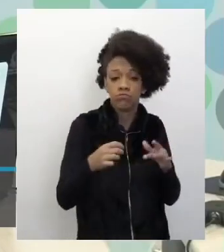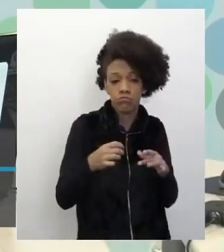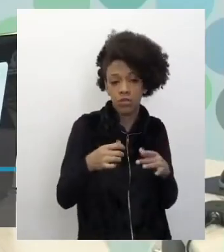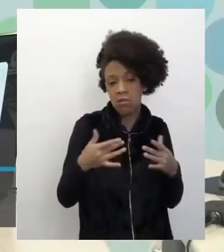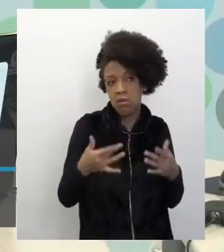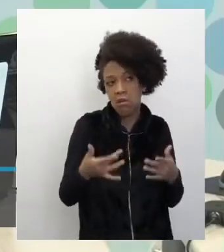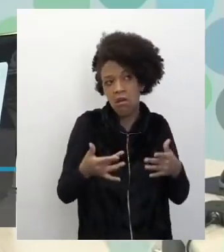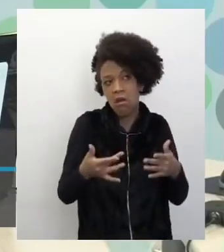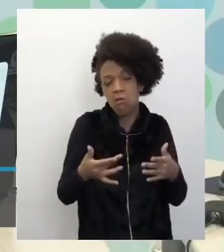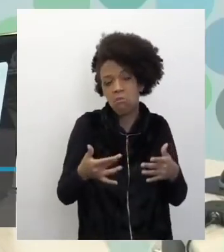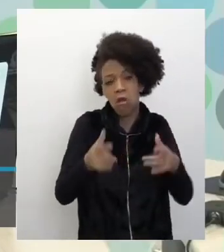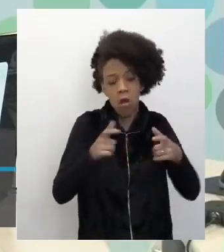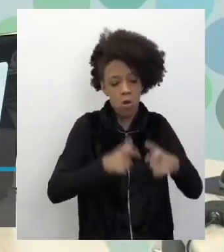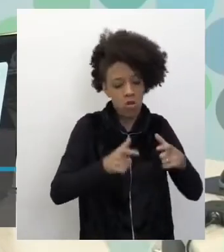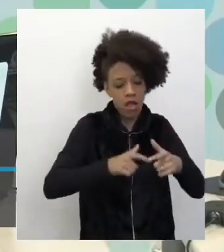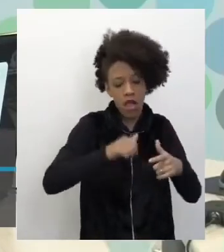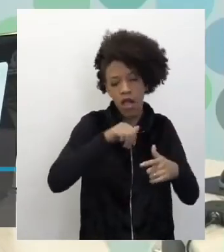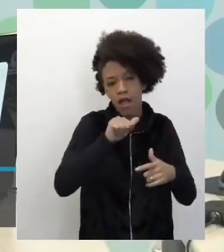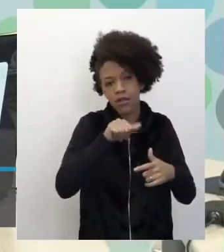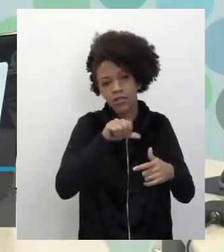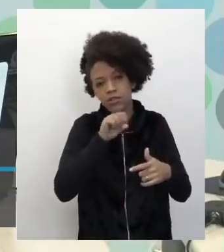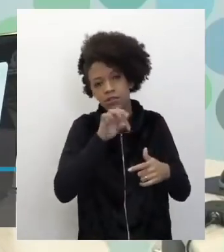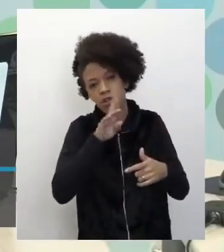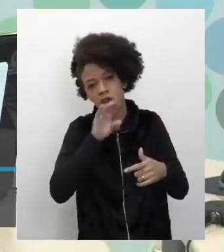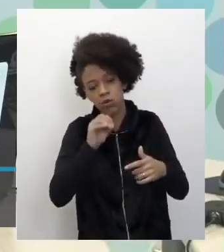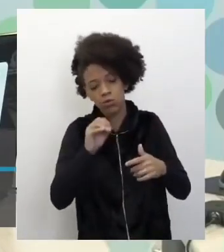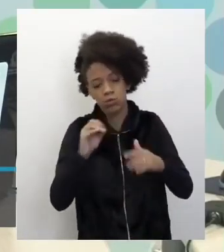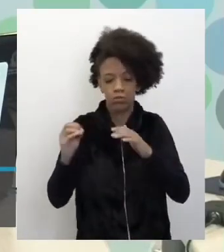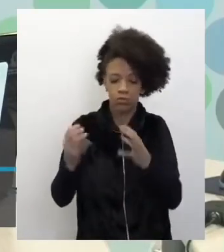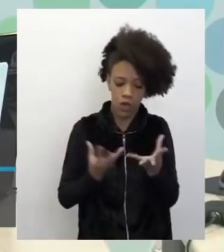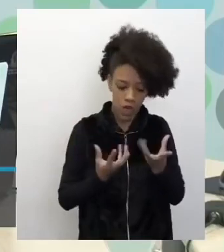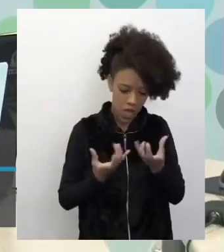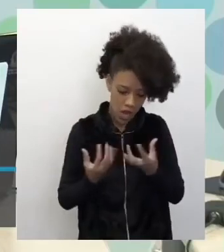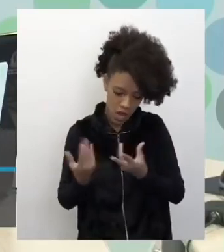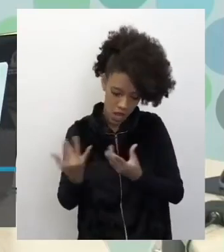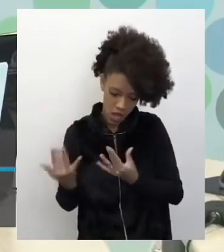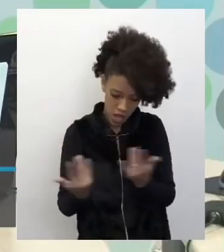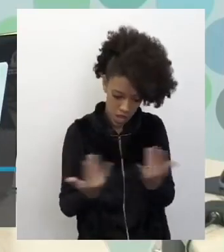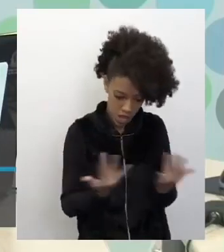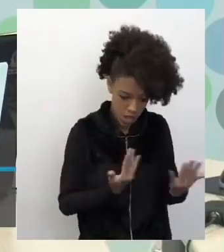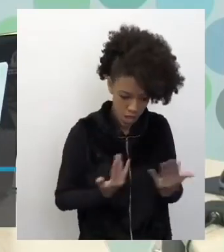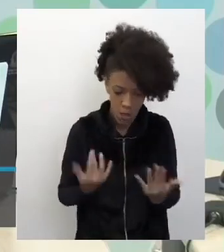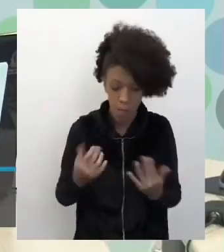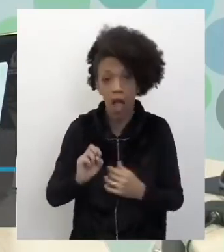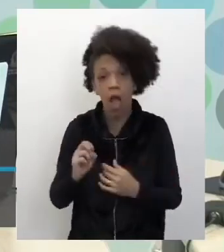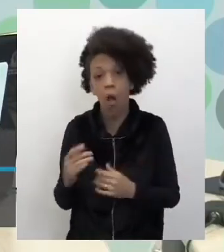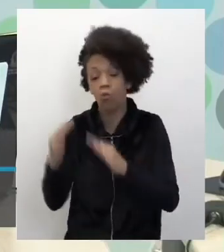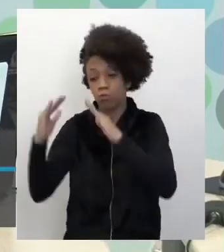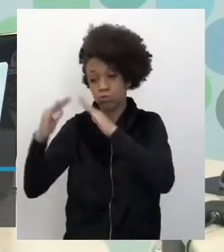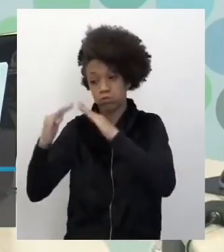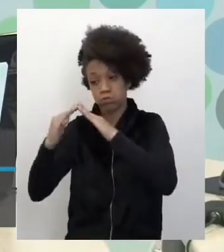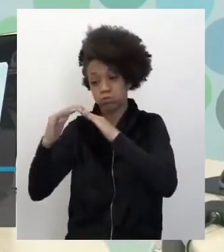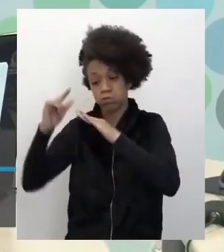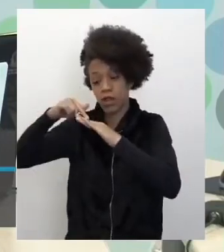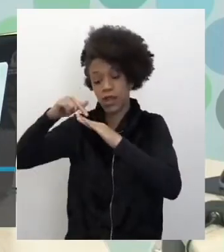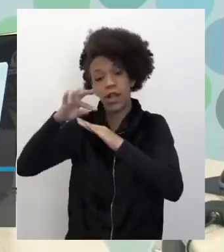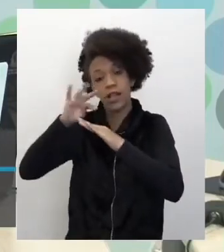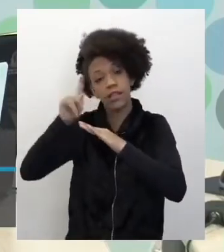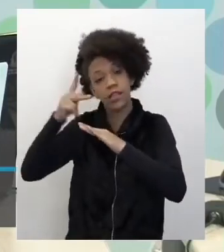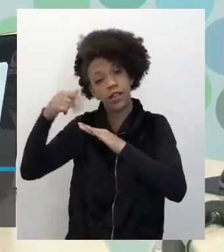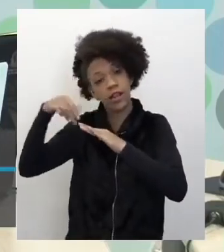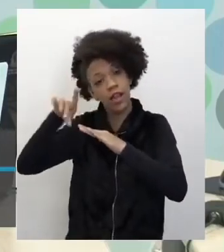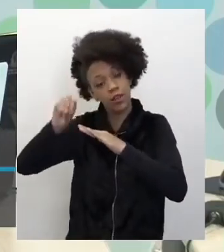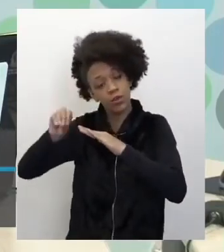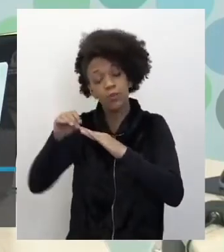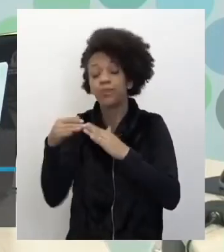ela um asfalto, uma grama, um telhado, né? Existe aí uma atividade, uma absorção, uma reflexão dessa energia e